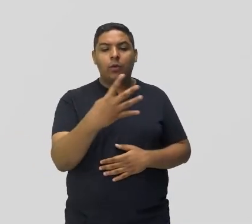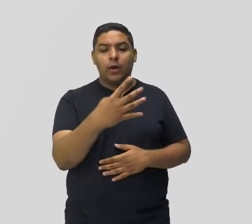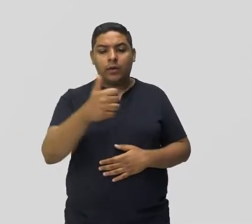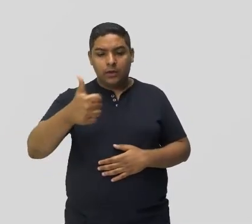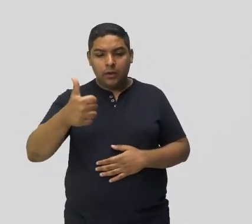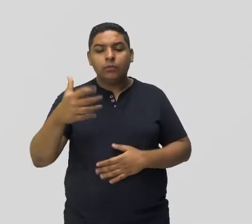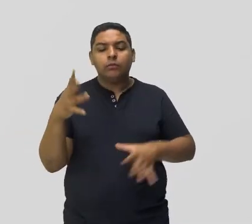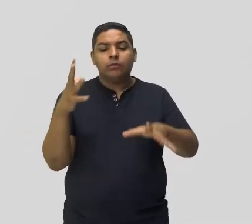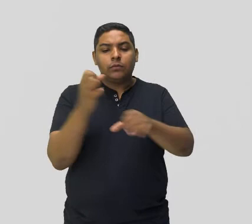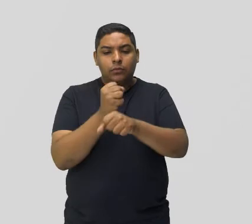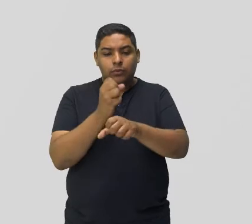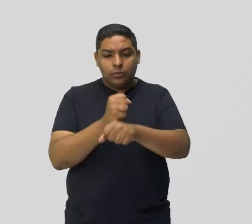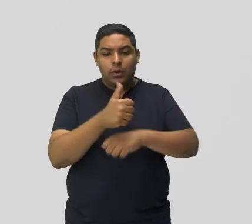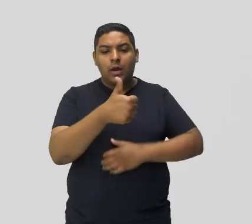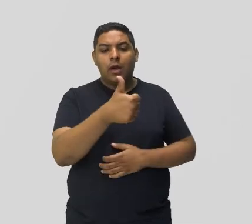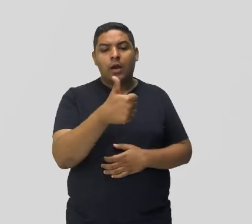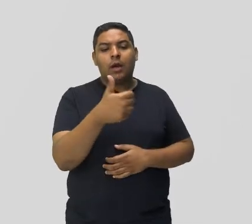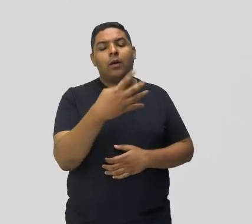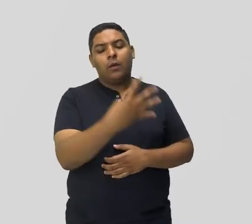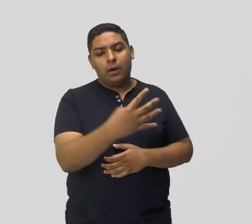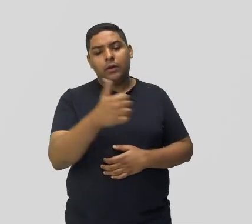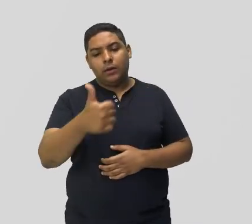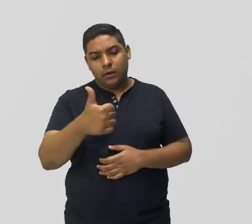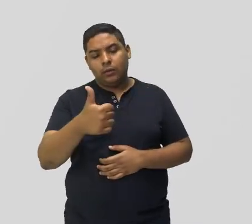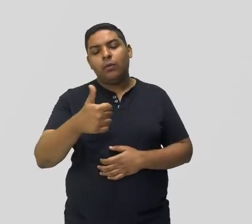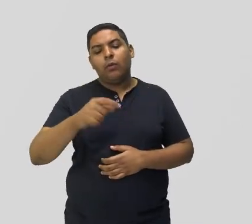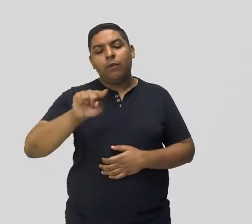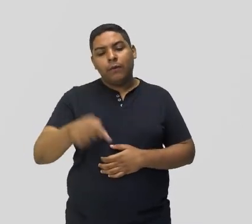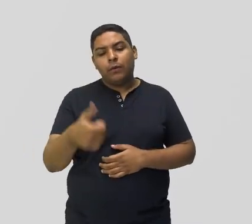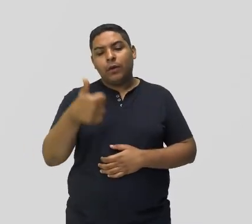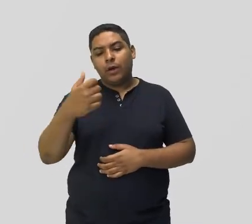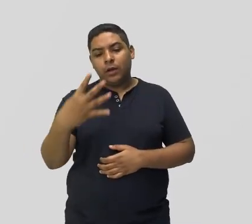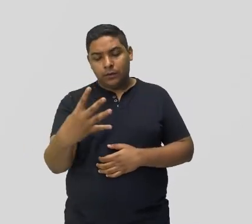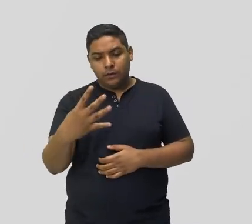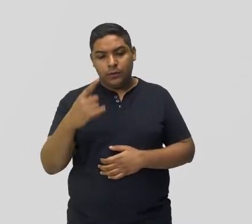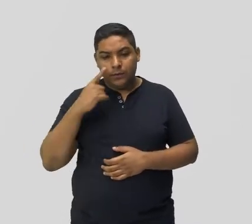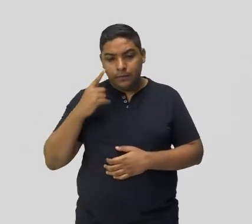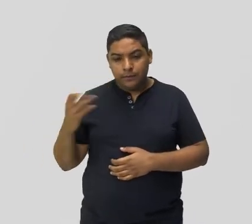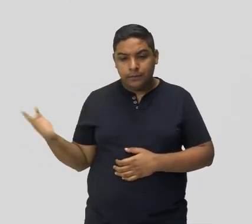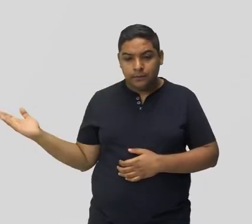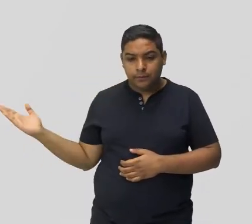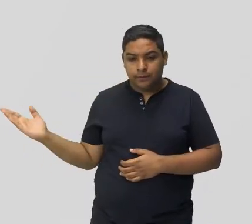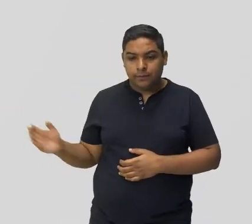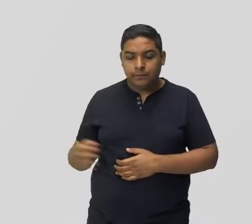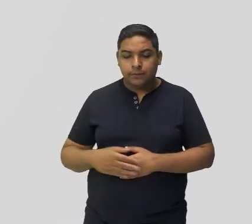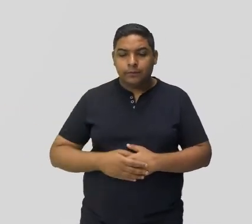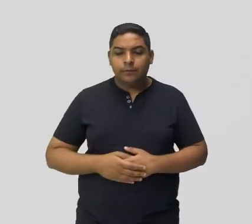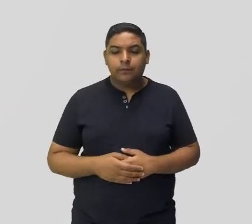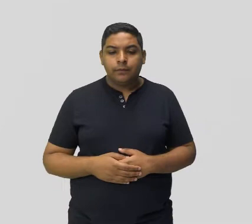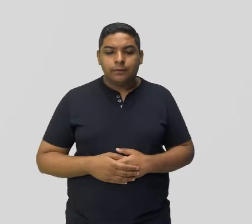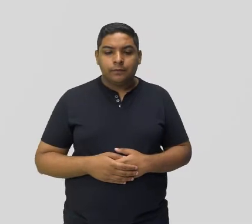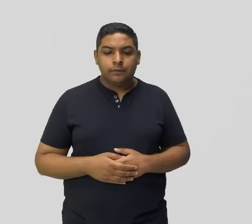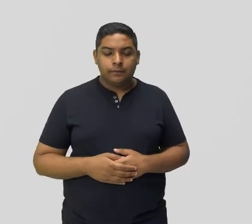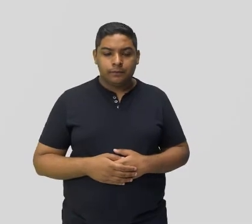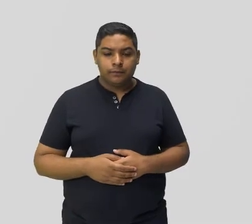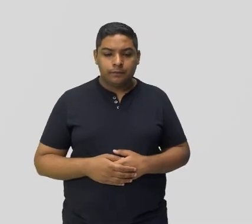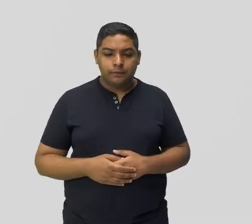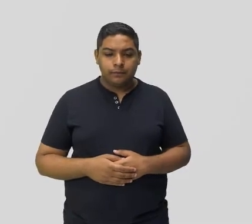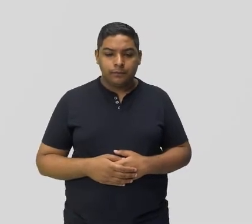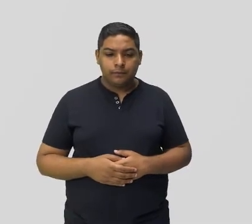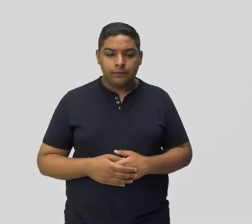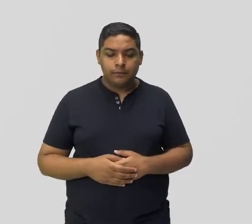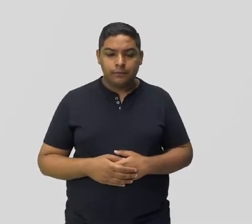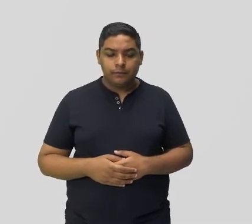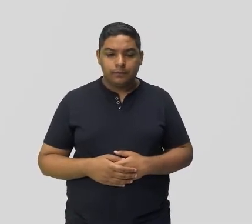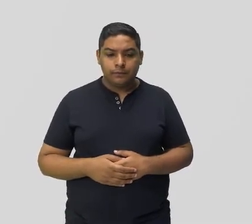41,14 microcoulombs. Então, é o mesmo valor para todas as quantidades de carga elétrica,